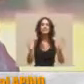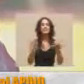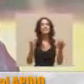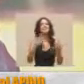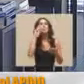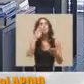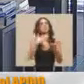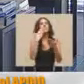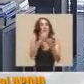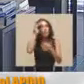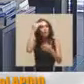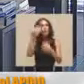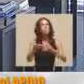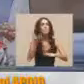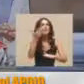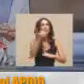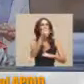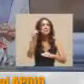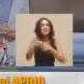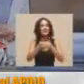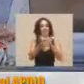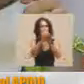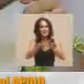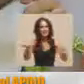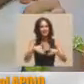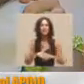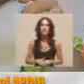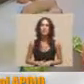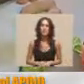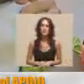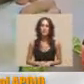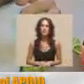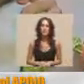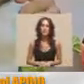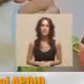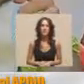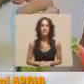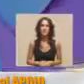ativo em surfável que leva esperança para o futuro de mais de 200 idosos e crianças